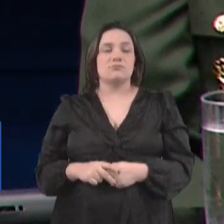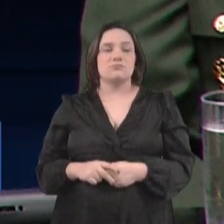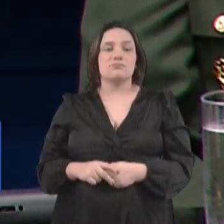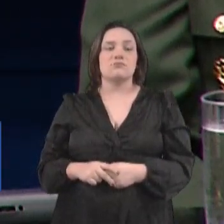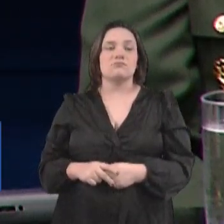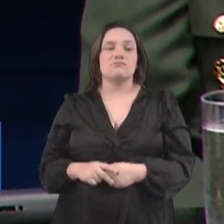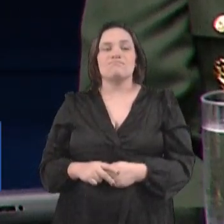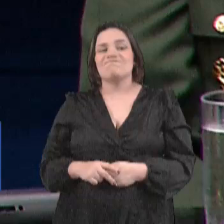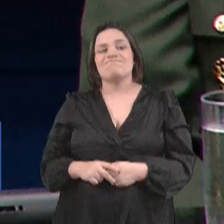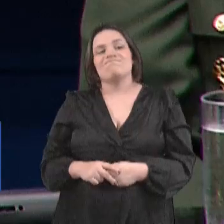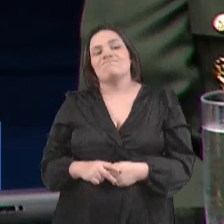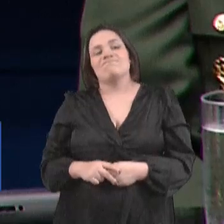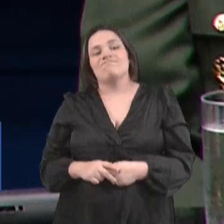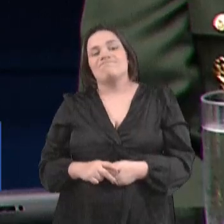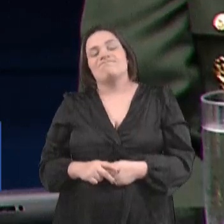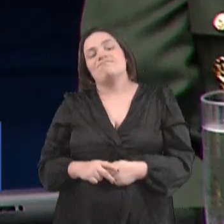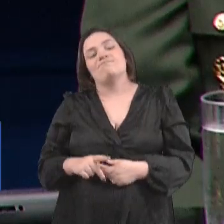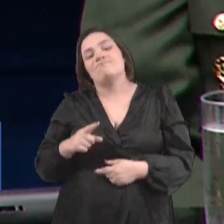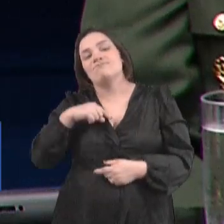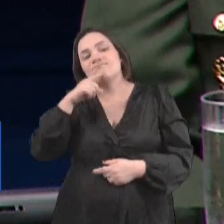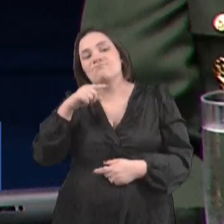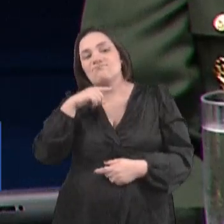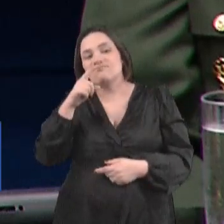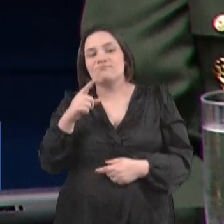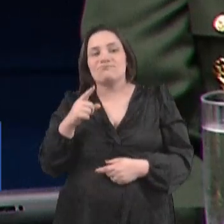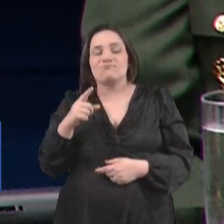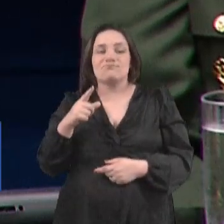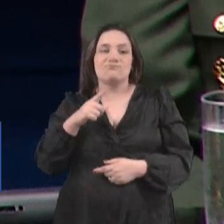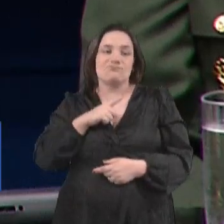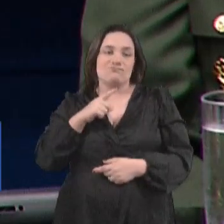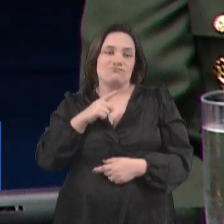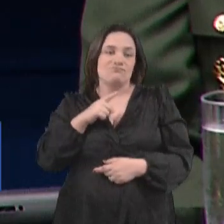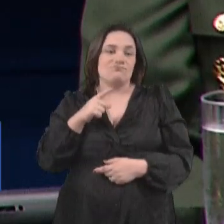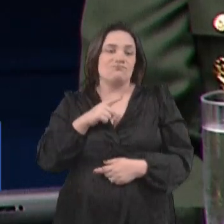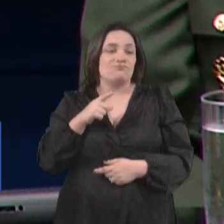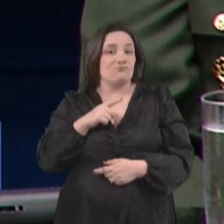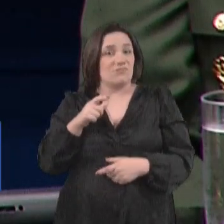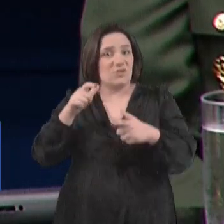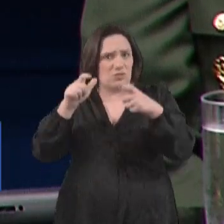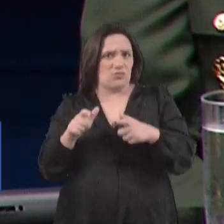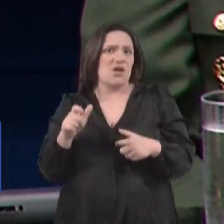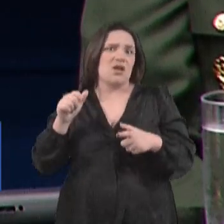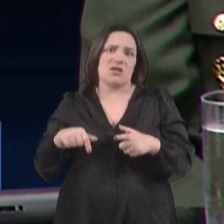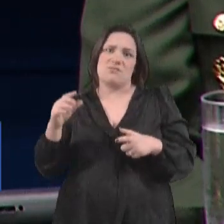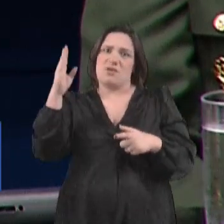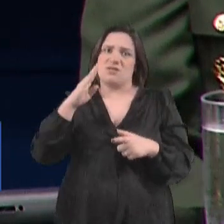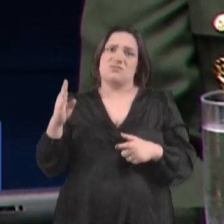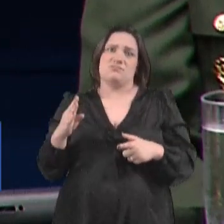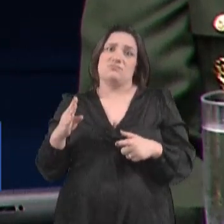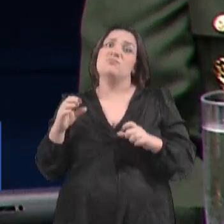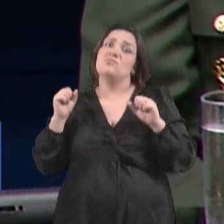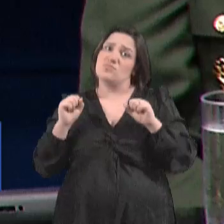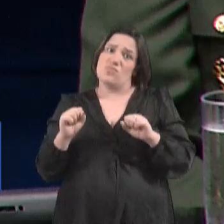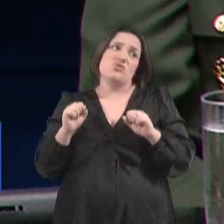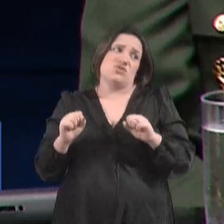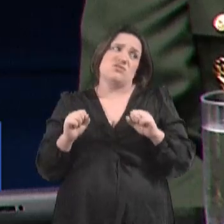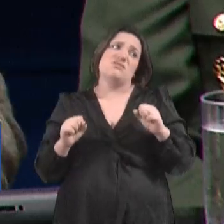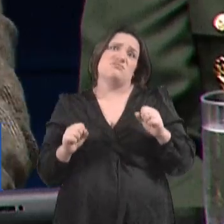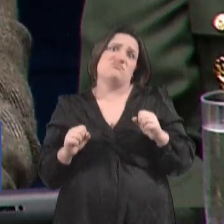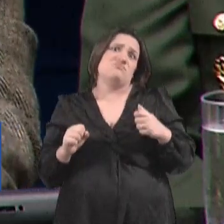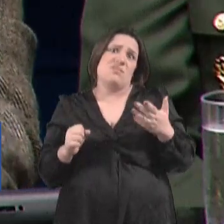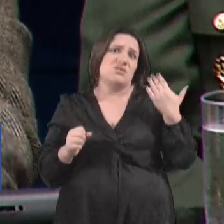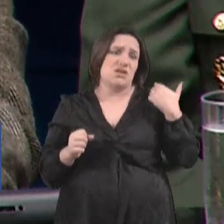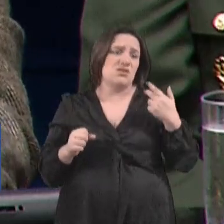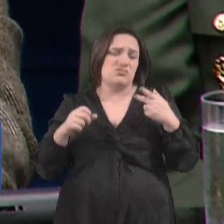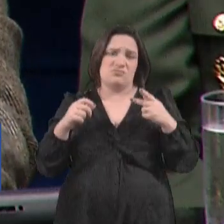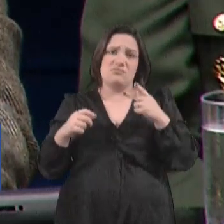certeza, não teríamos esse pedaço de terra ocupando o espaço brasileiro. Portanto,